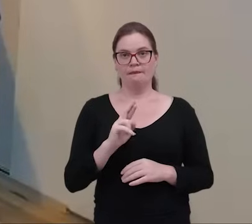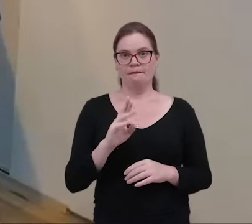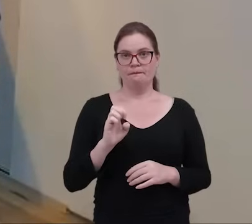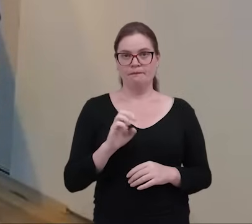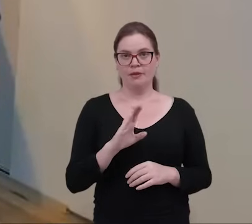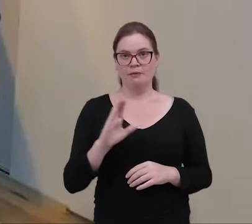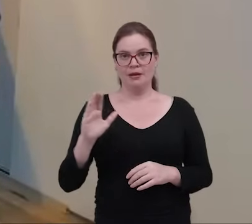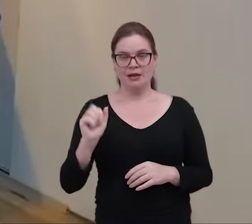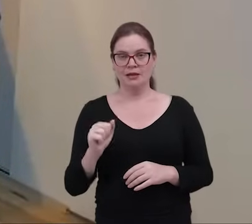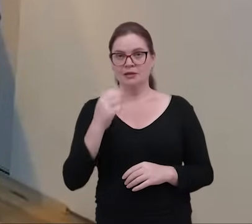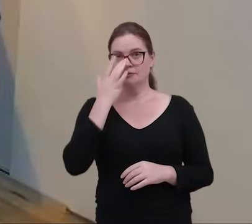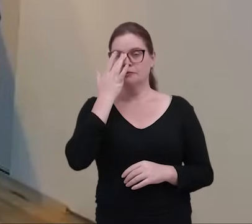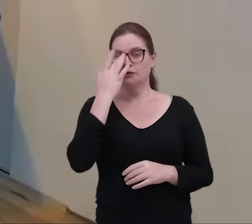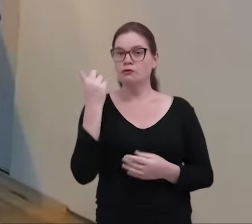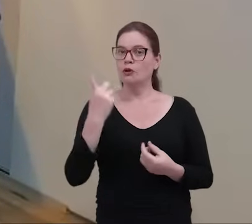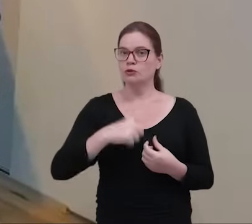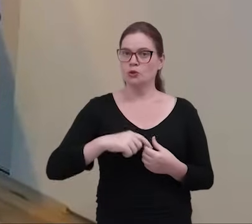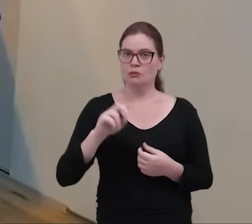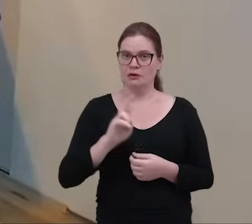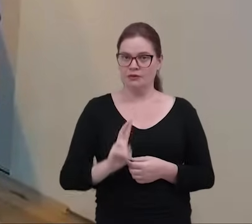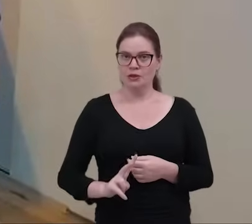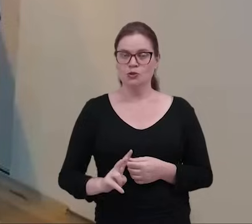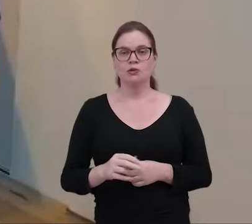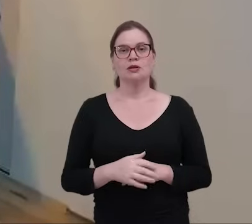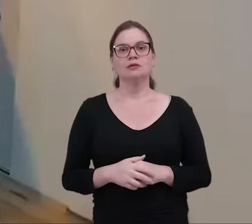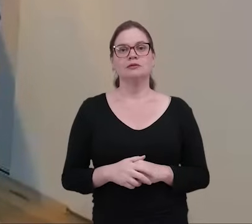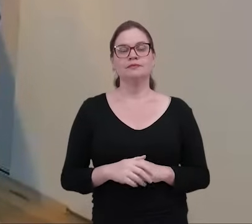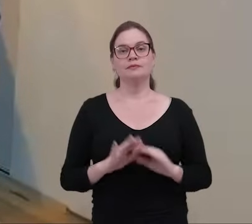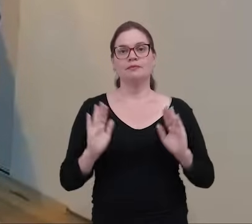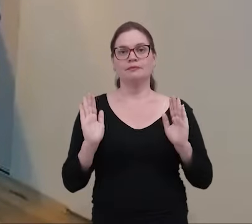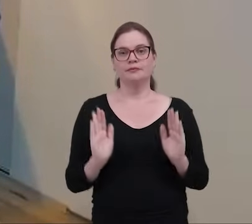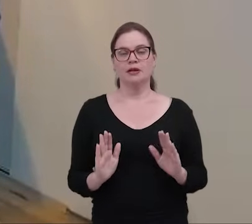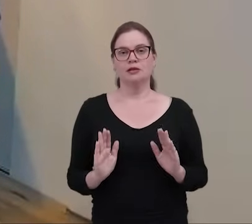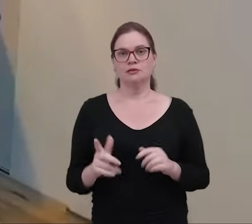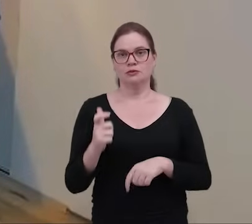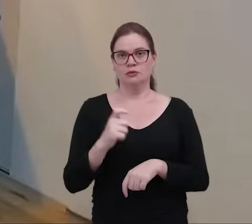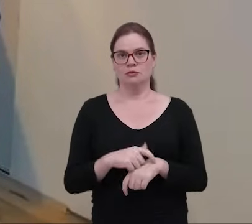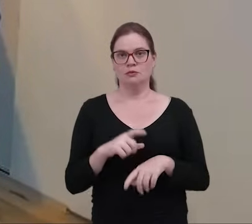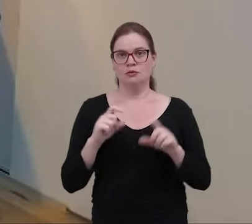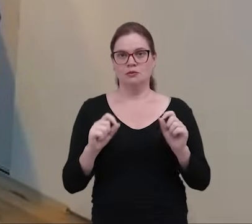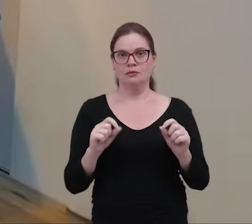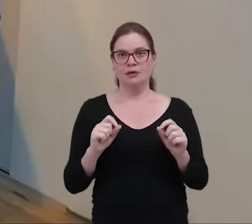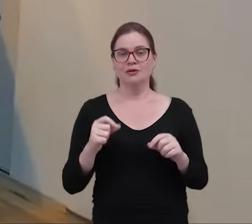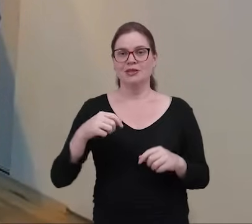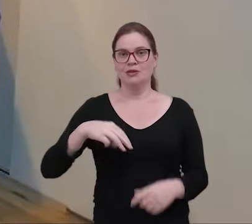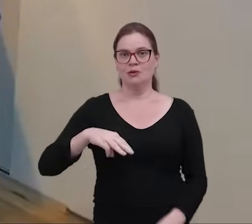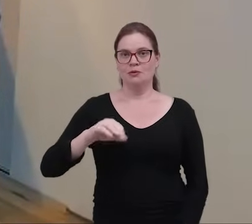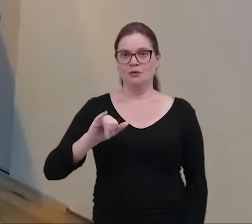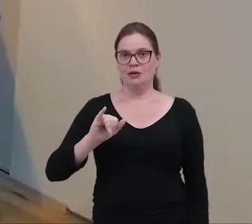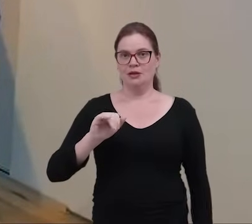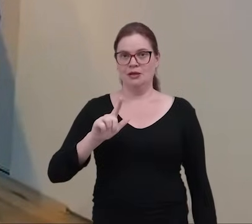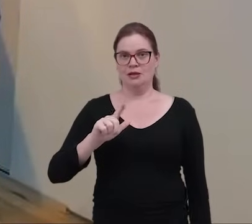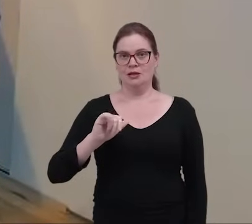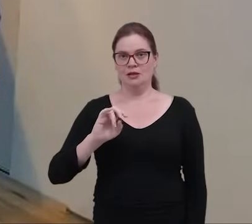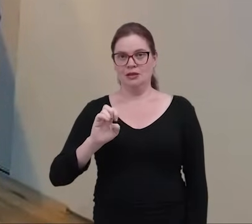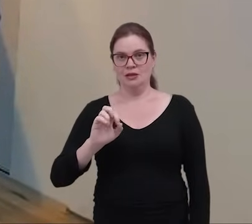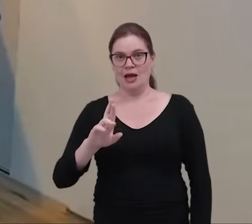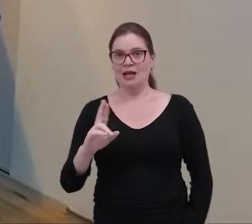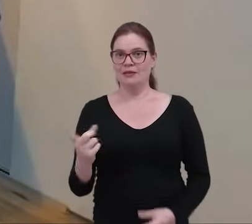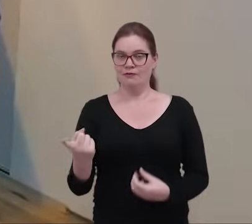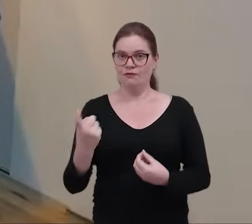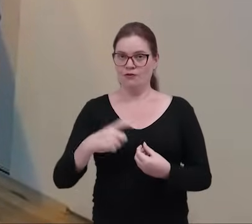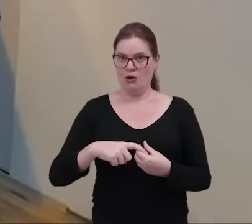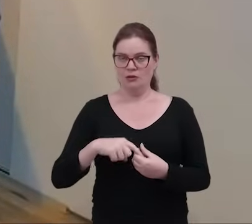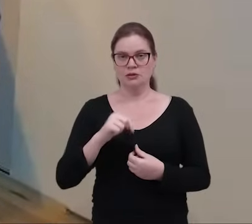momento a Rebeca voltou para a Venezuela, e só que quando o militar venezuelano volta, ele passa